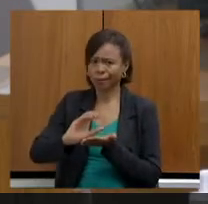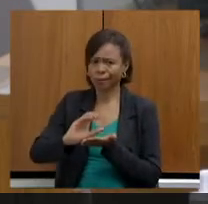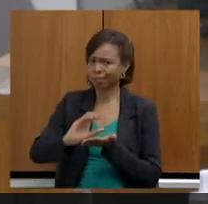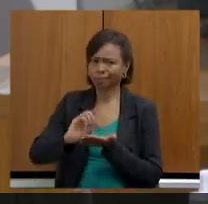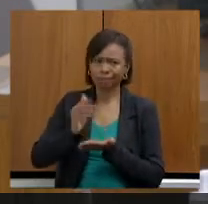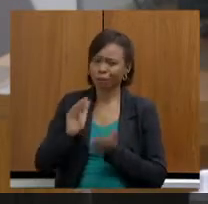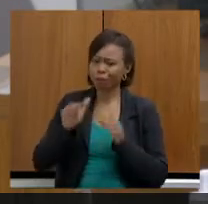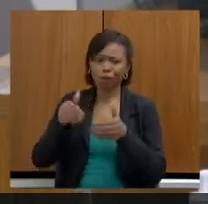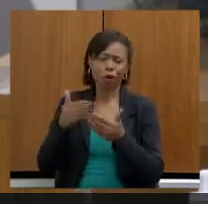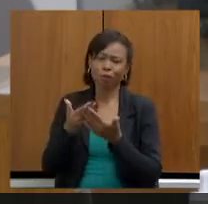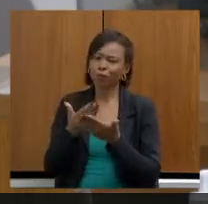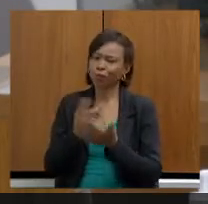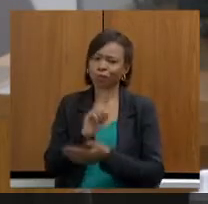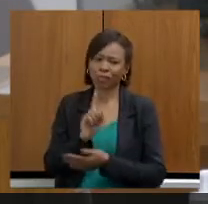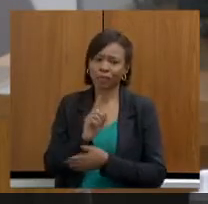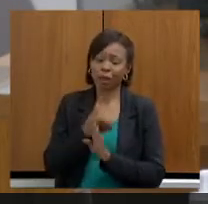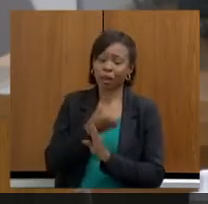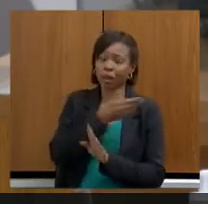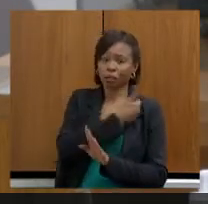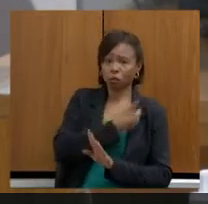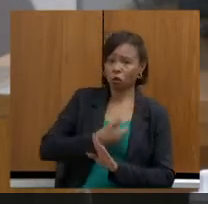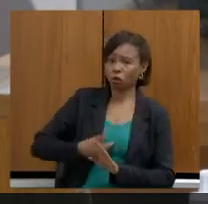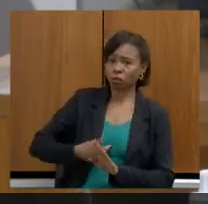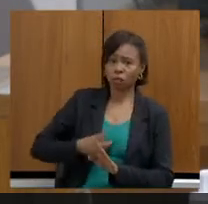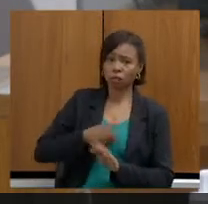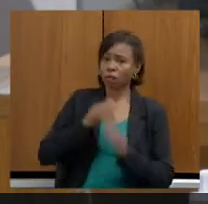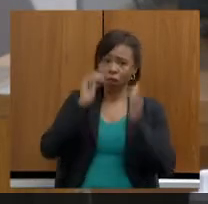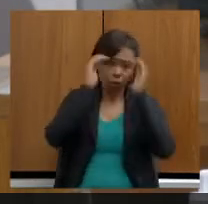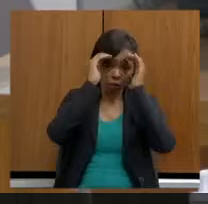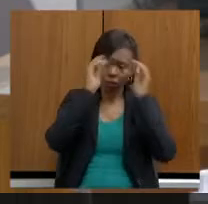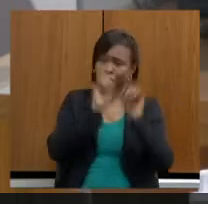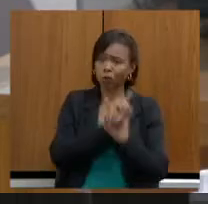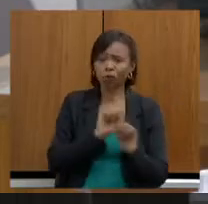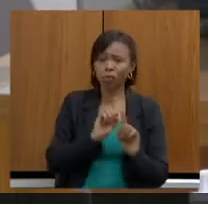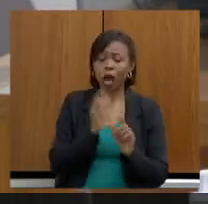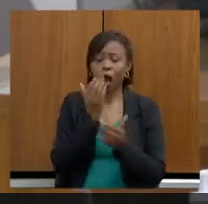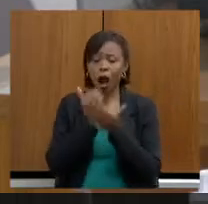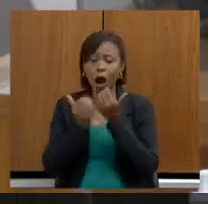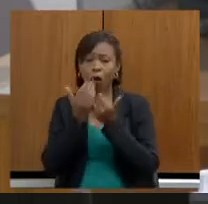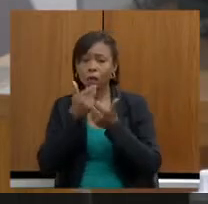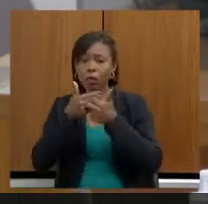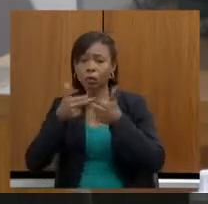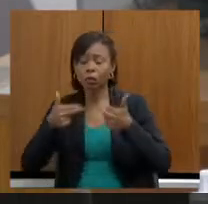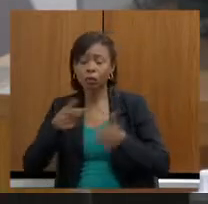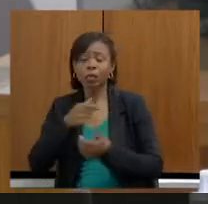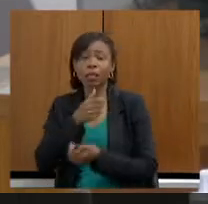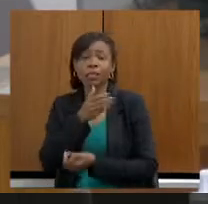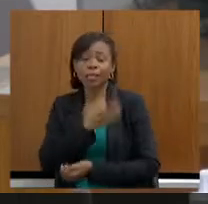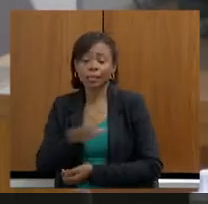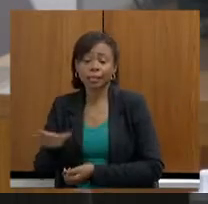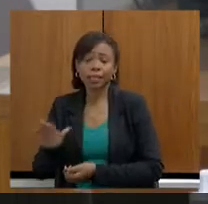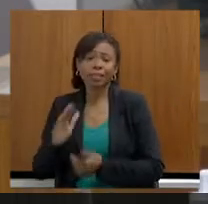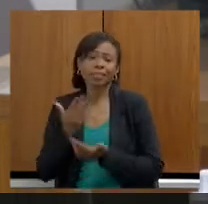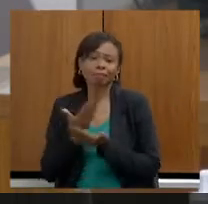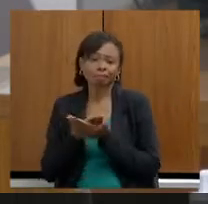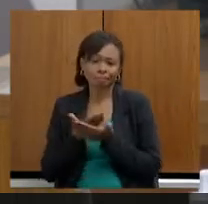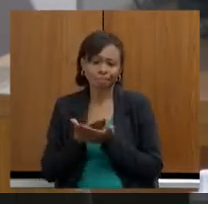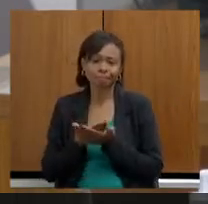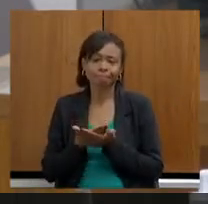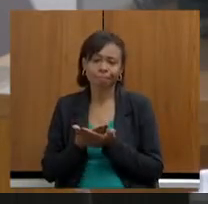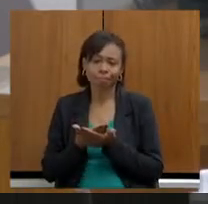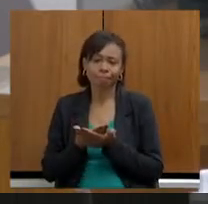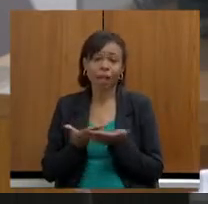escolas o governo anterior não cumpria com esse compromisso que é de alimentação das nossas crianças dentro de sala de aula esse